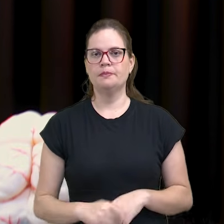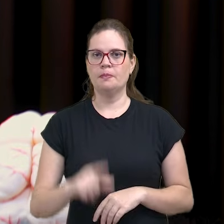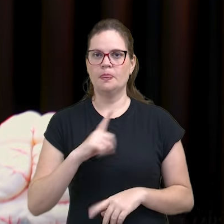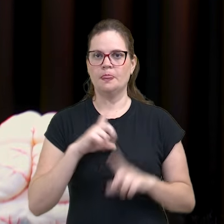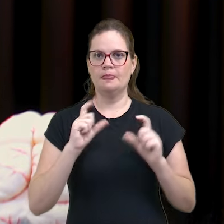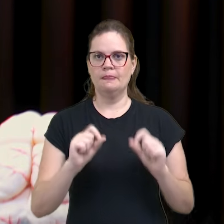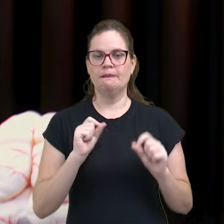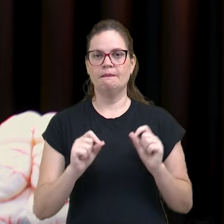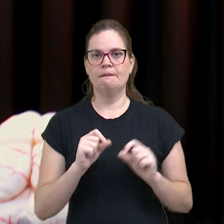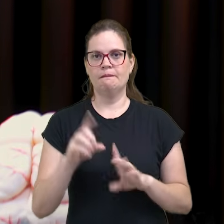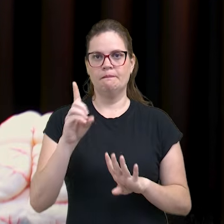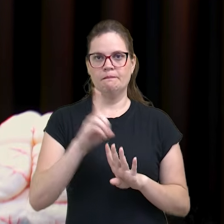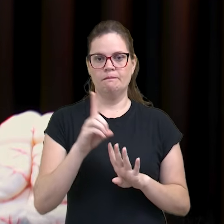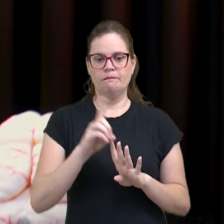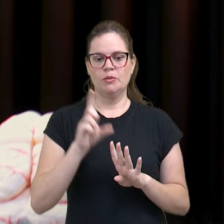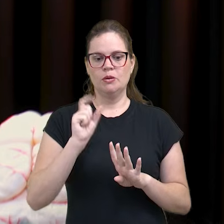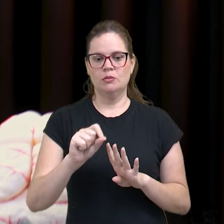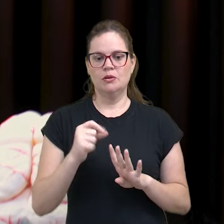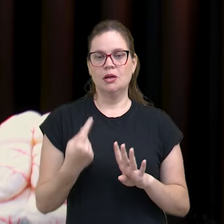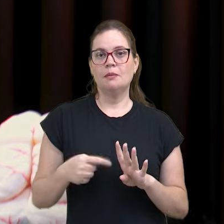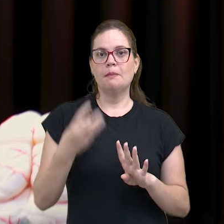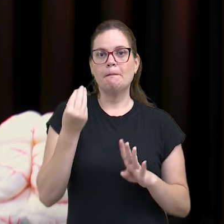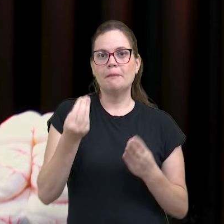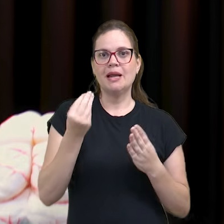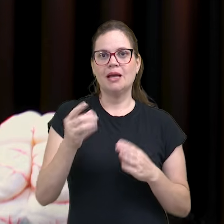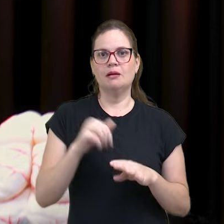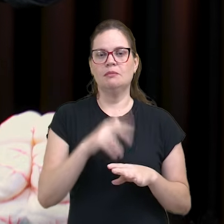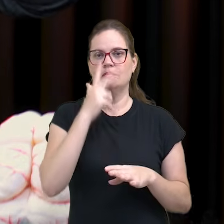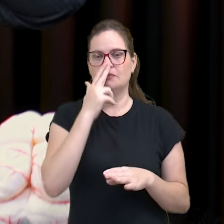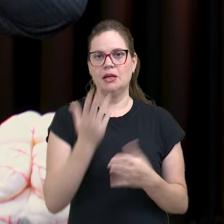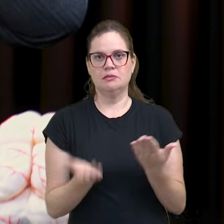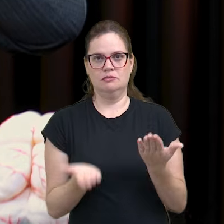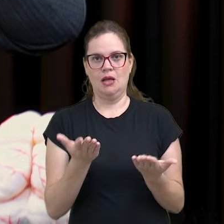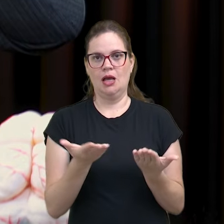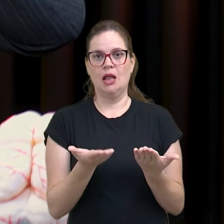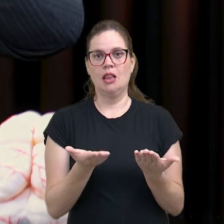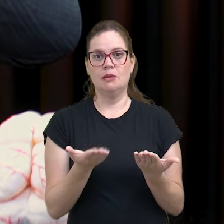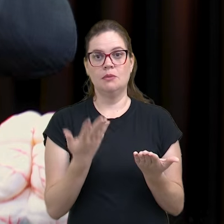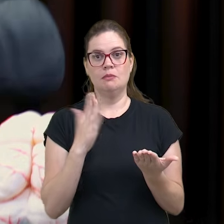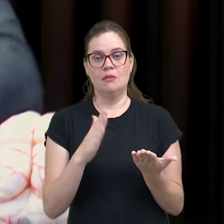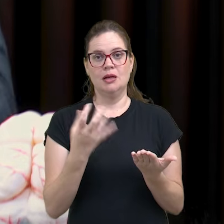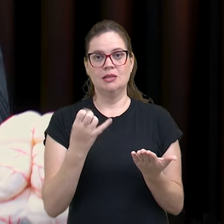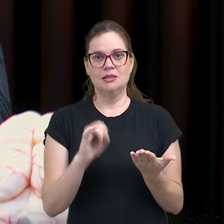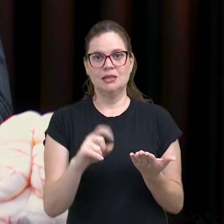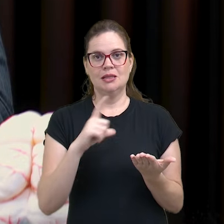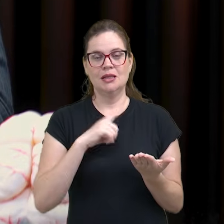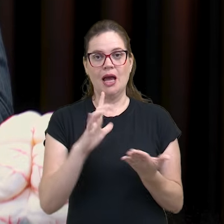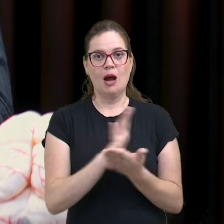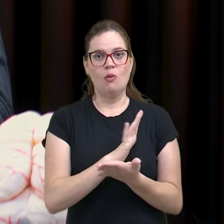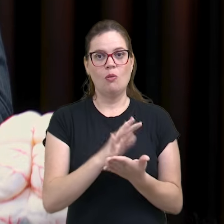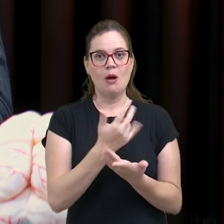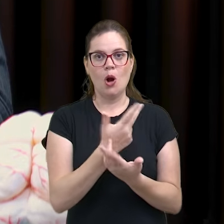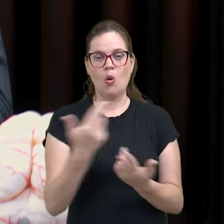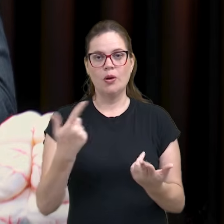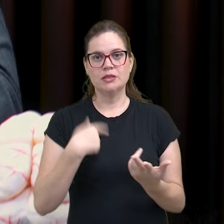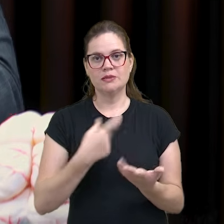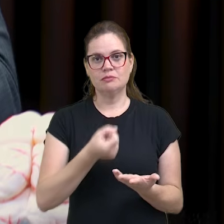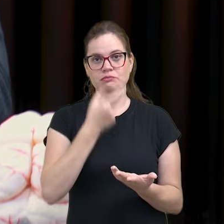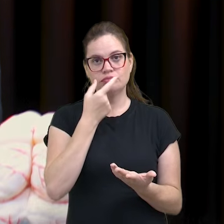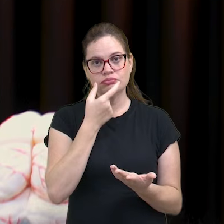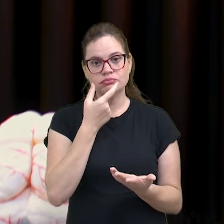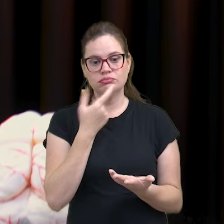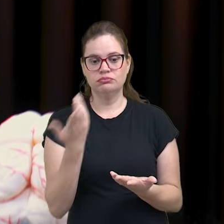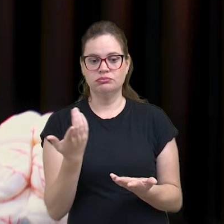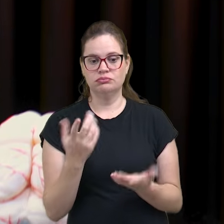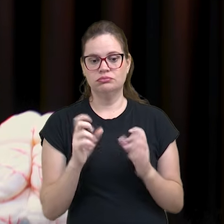linearmente para te manter em equilíbrio. Só que aí você pode vir com doses que é chamada